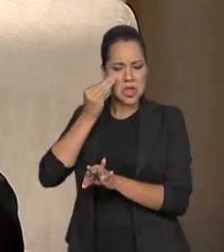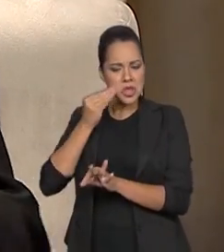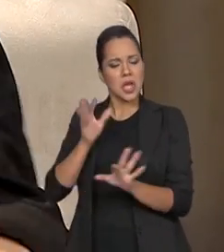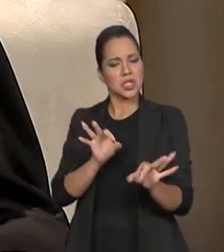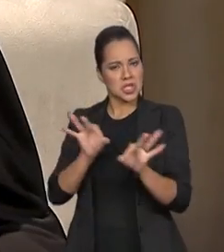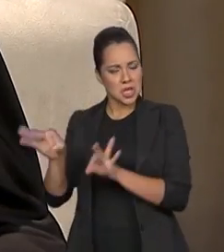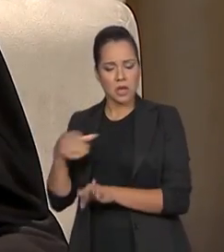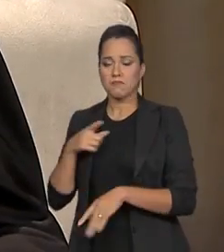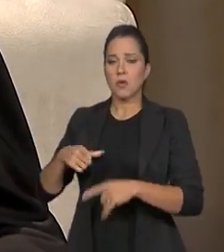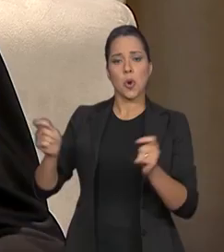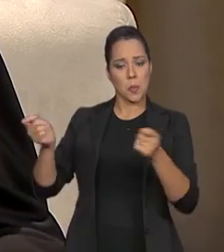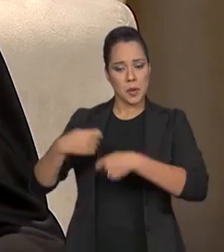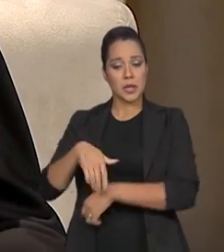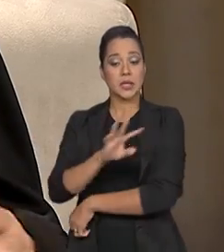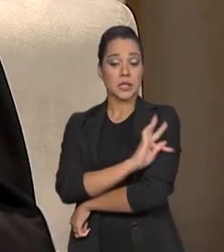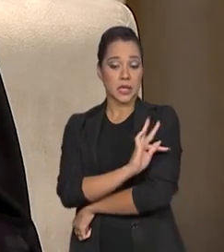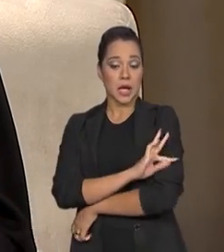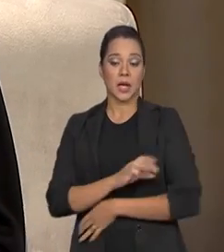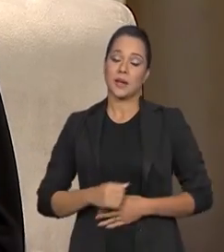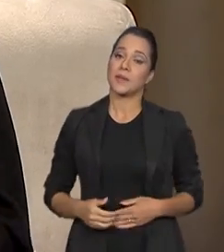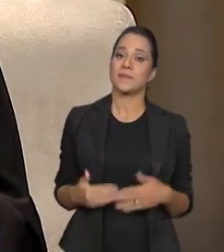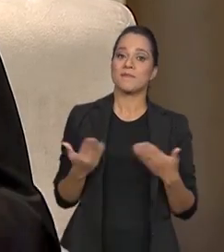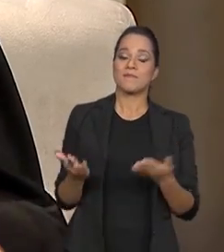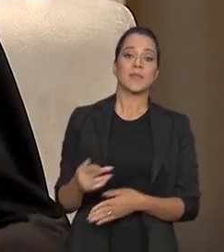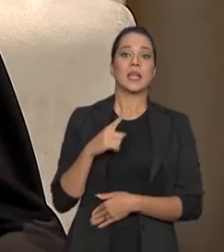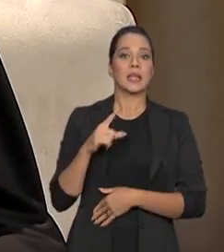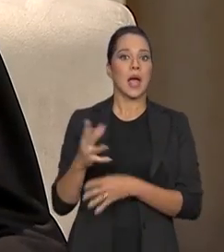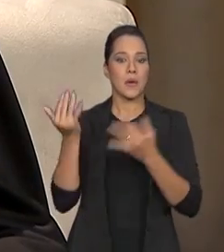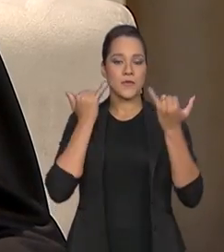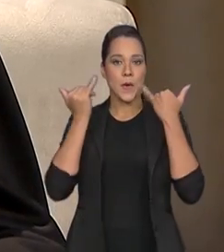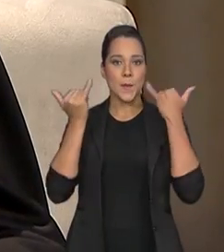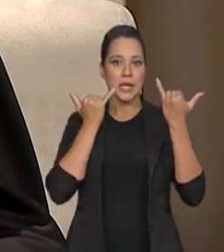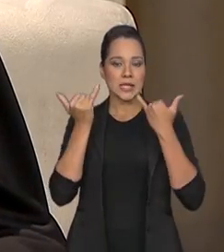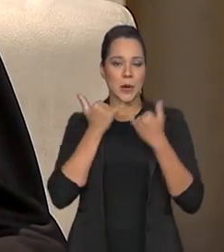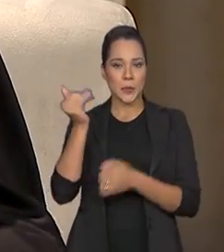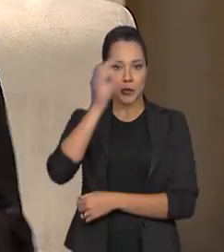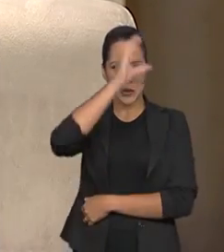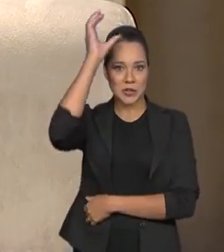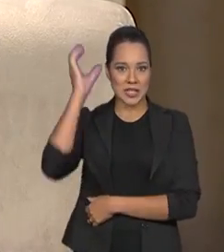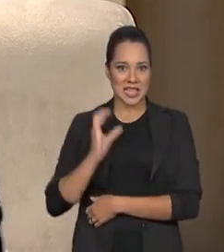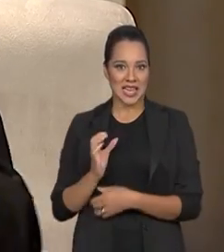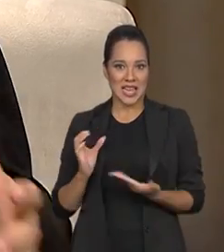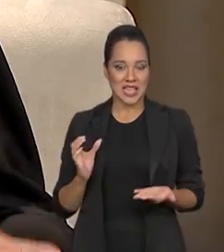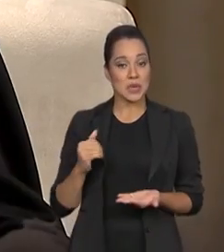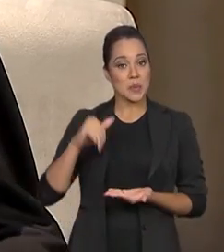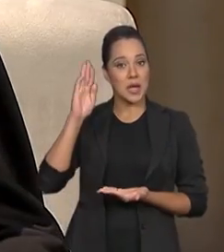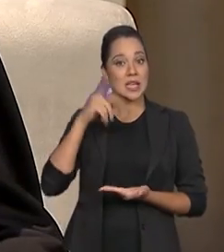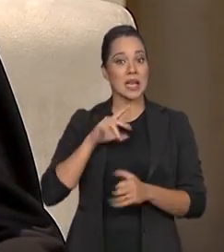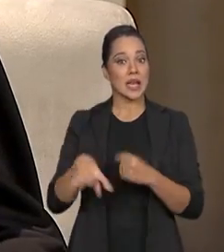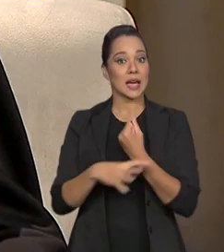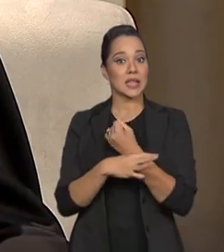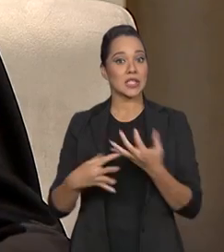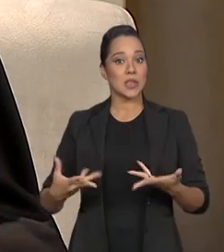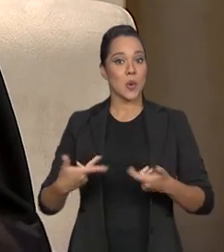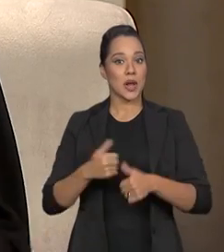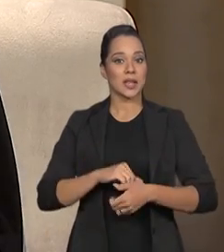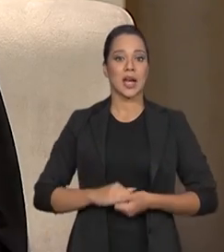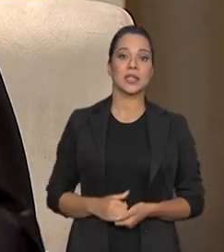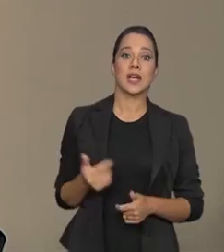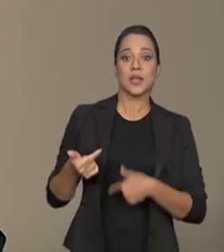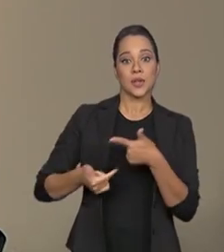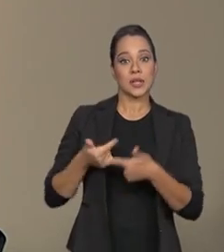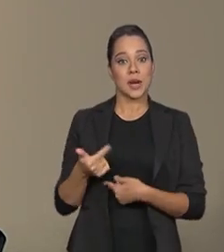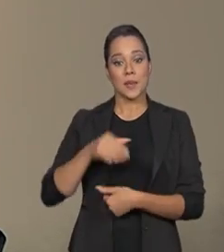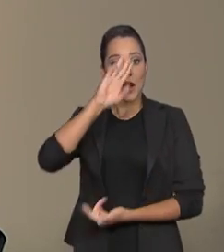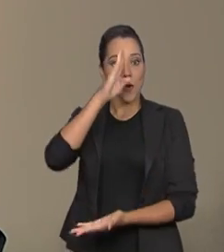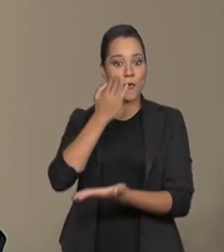que ela tem competência técnica e com isso traz uma informação para o nosso consumidor que é a garantia da qualidade então ele trabalha